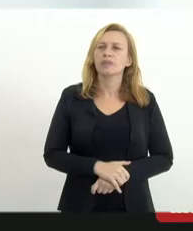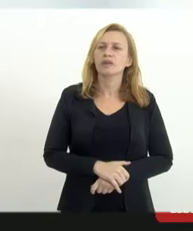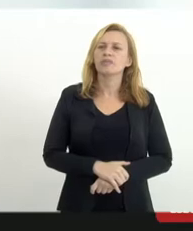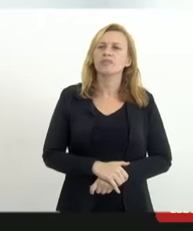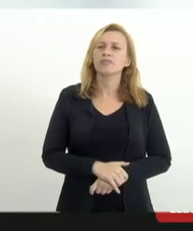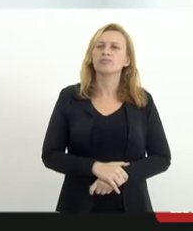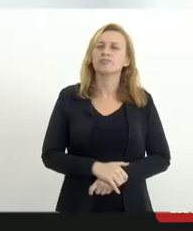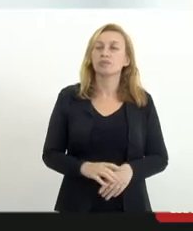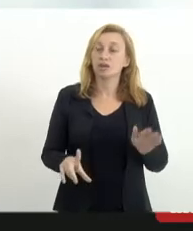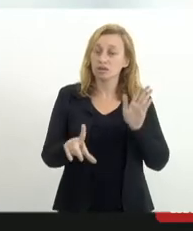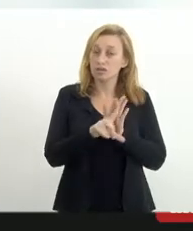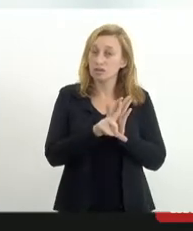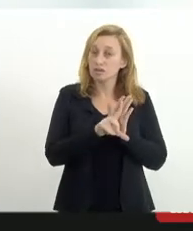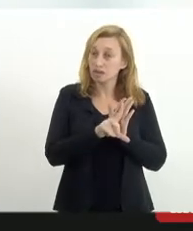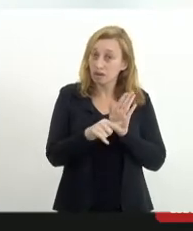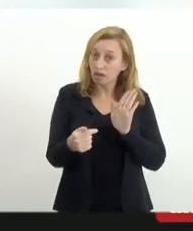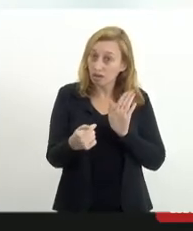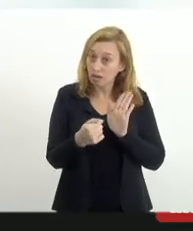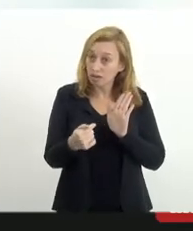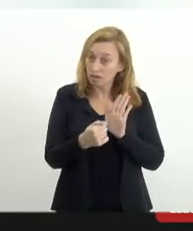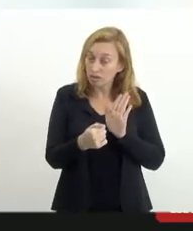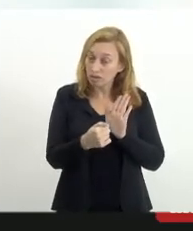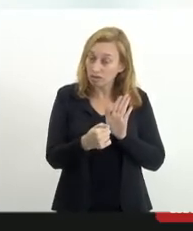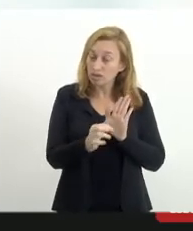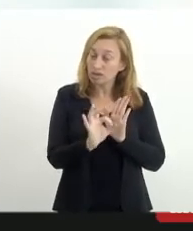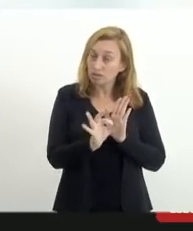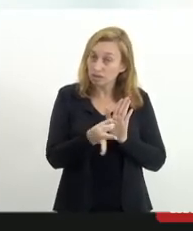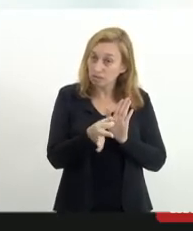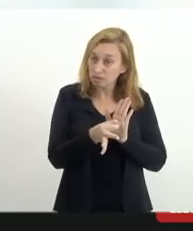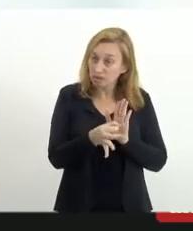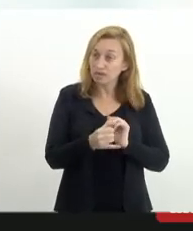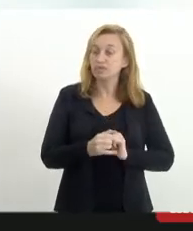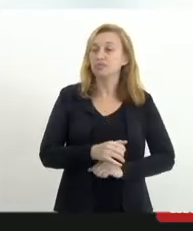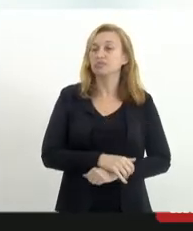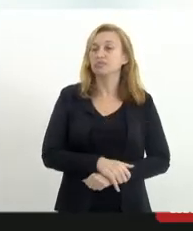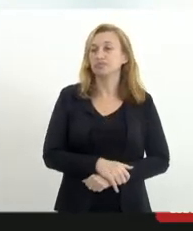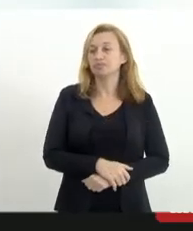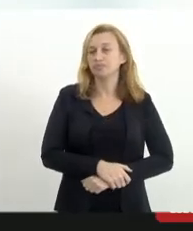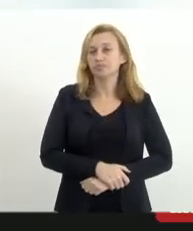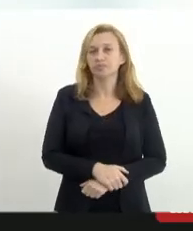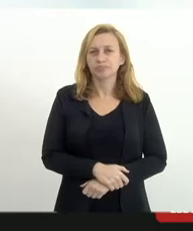E que esta lei foi posteriormente